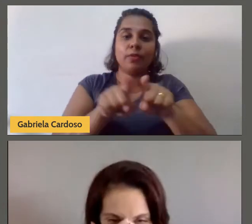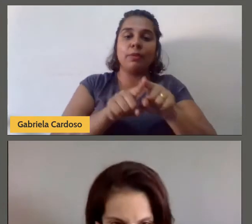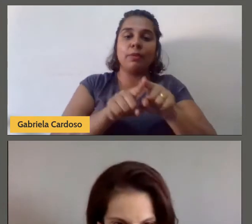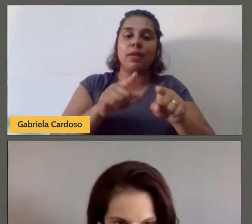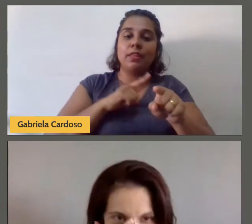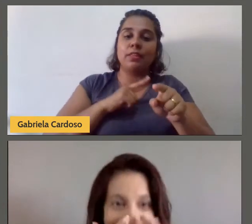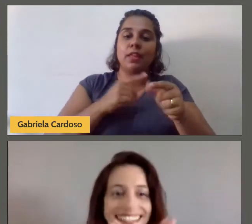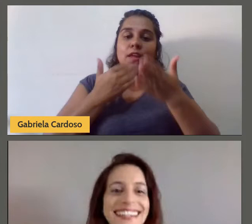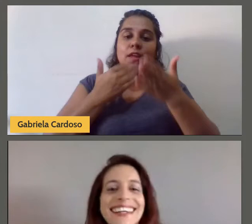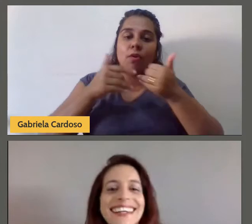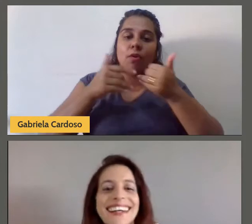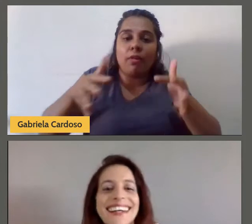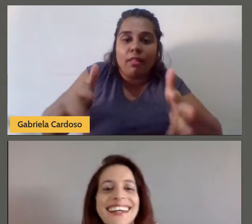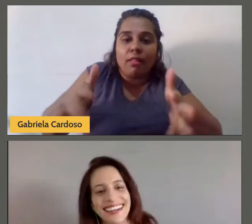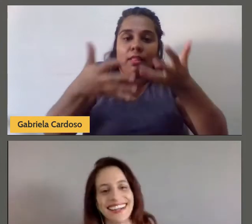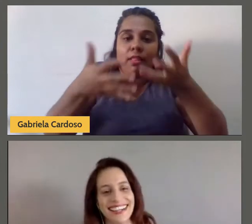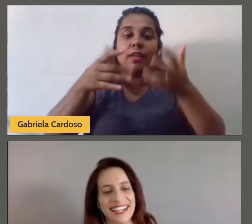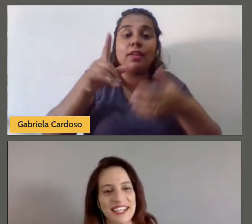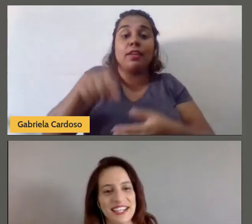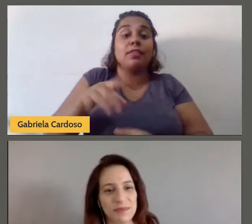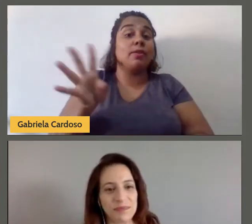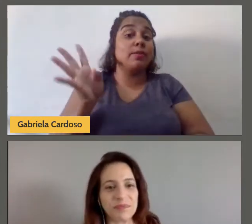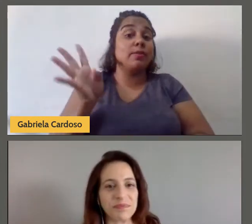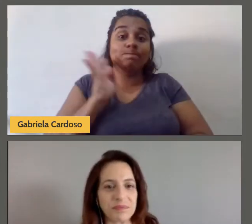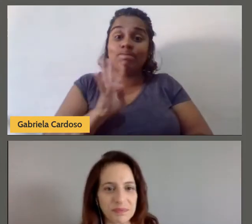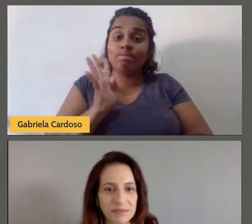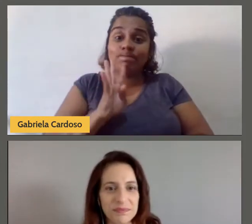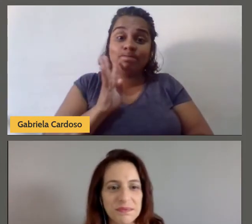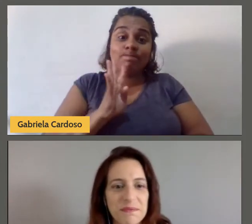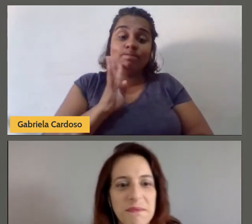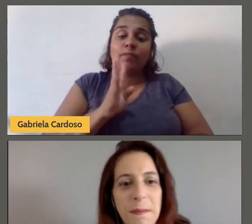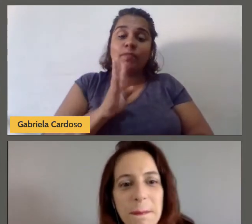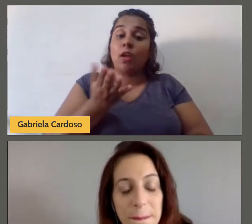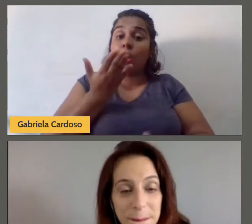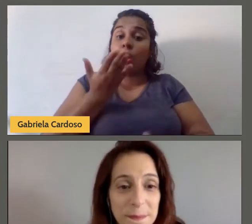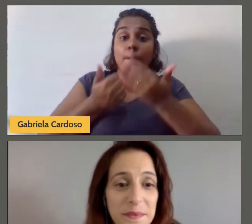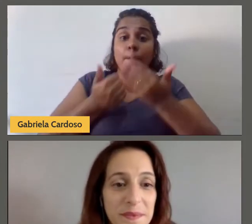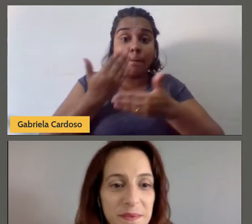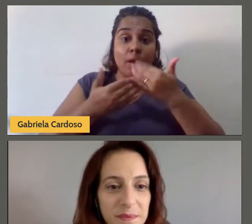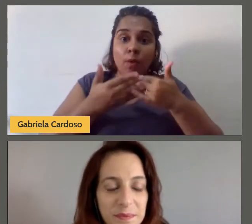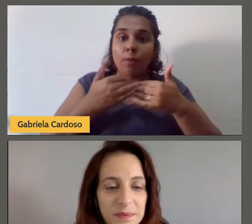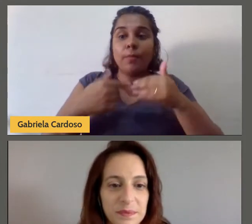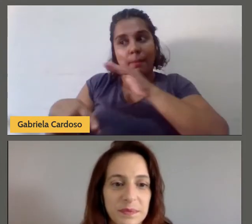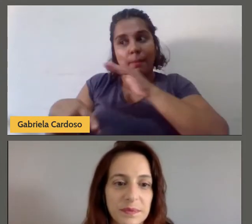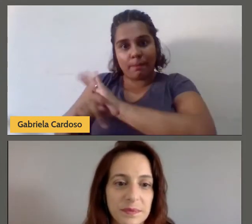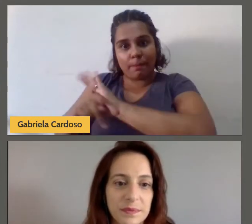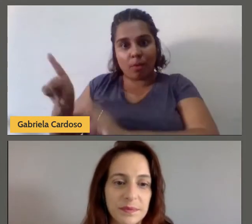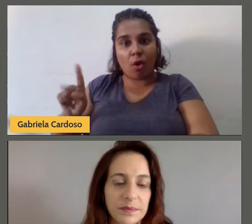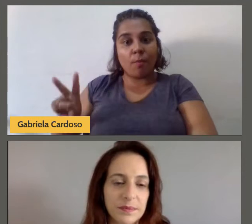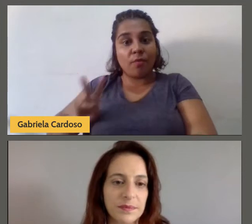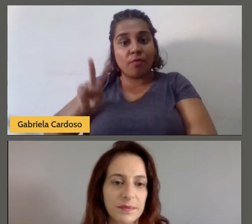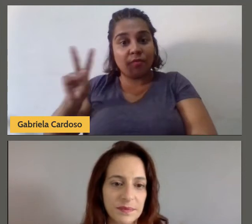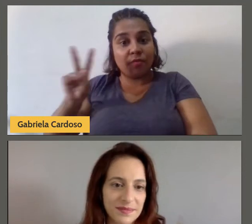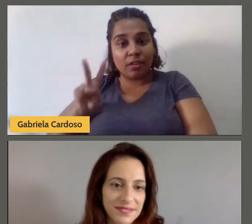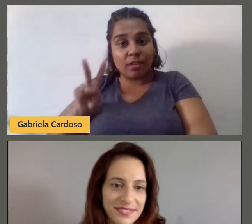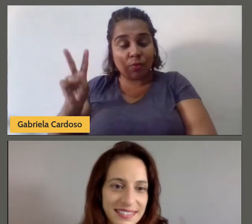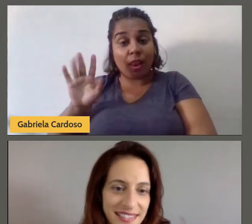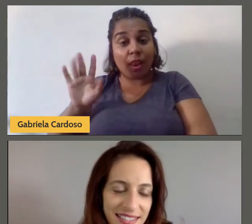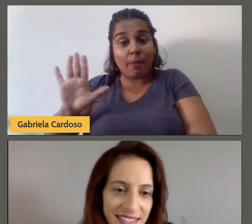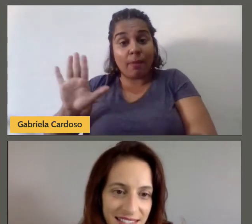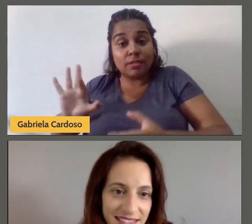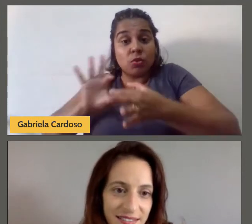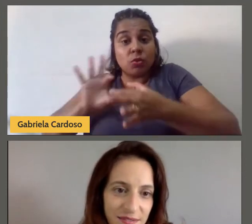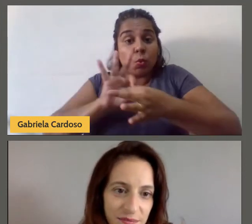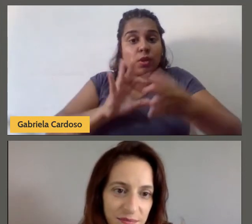justamente esse contexto de que é uma receita típica venezuelana com um contexto da gastronomia